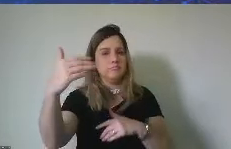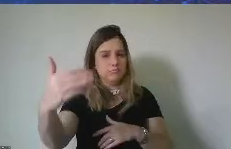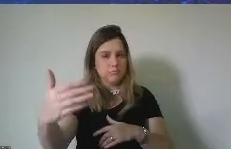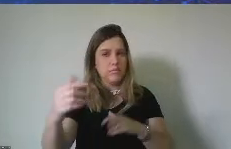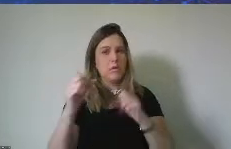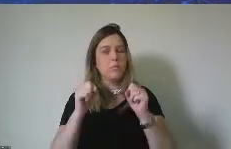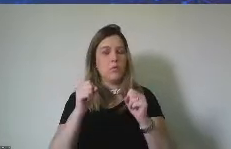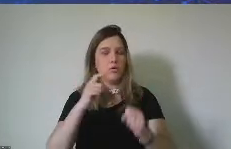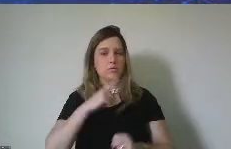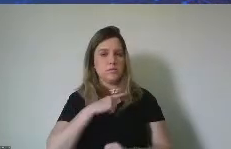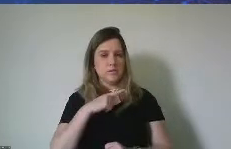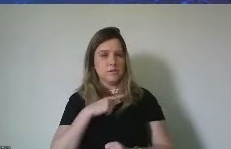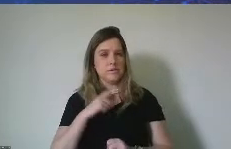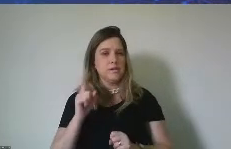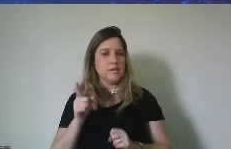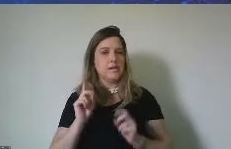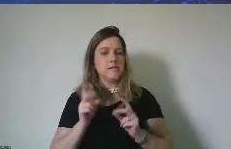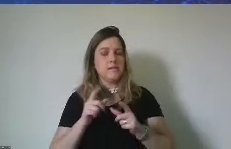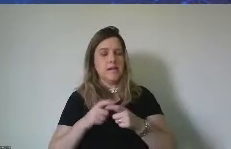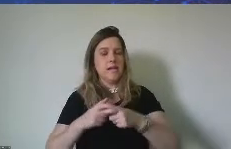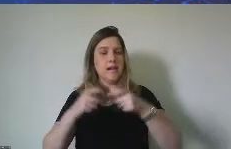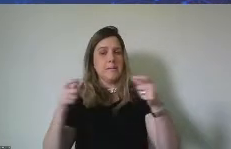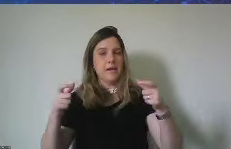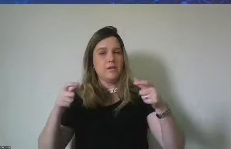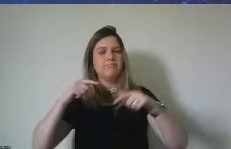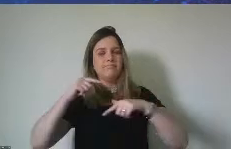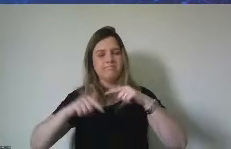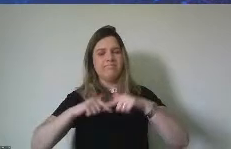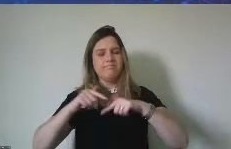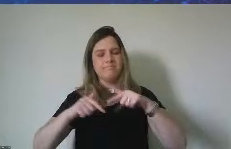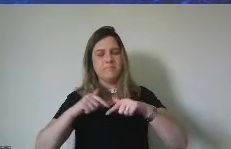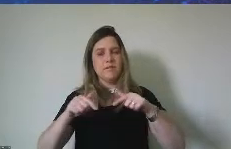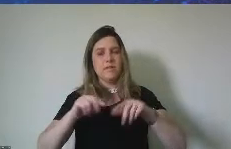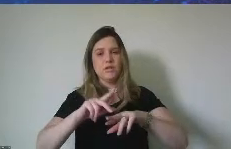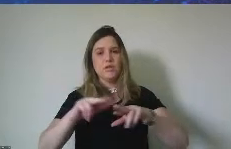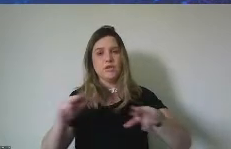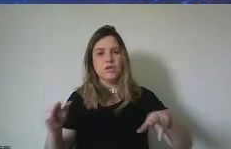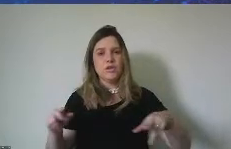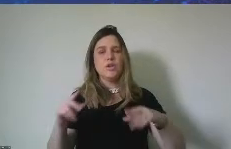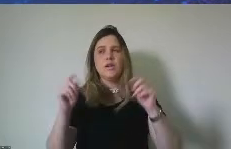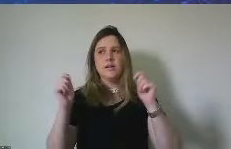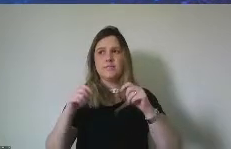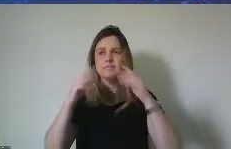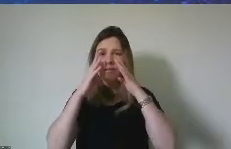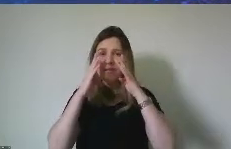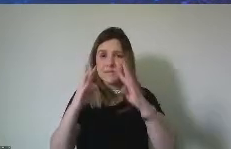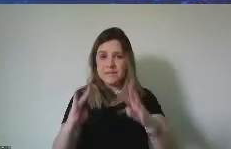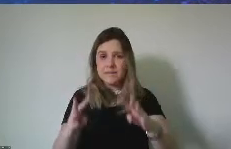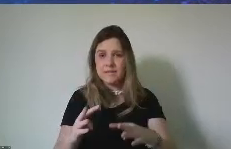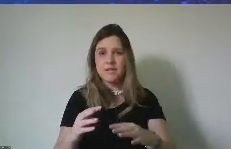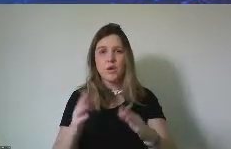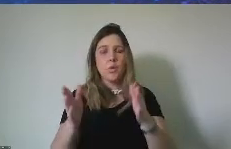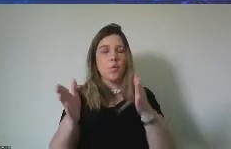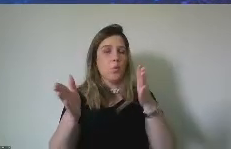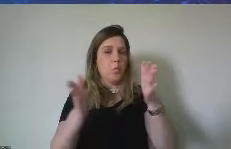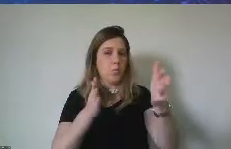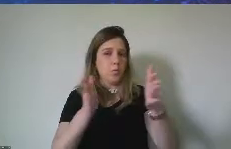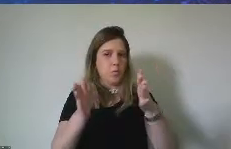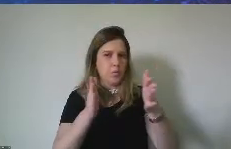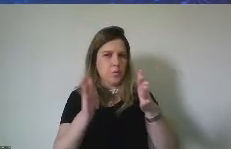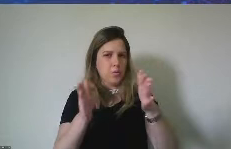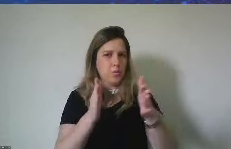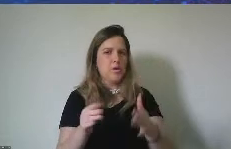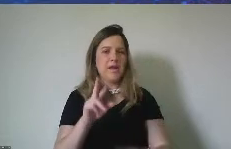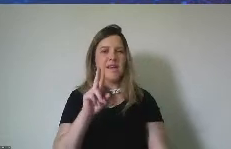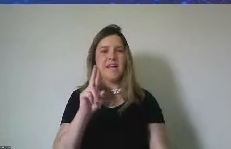nesse crescimento de demanda aqui de seis vezes que não está na minha conta então o recado número um hidrogênio verde